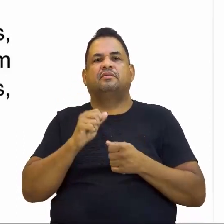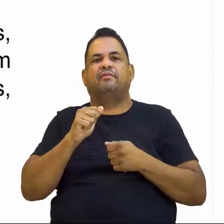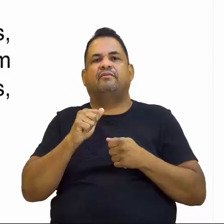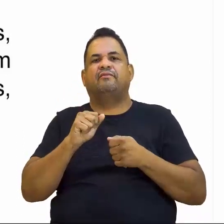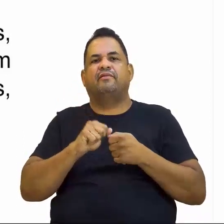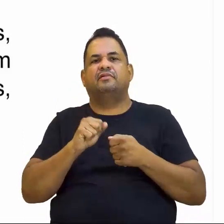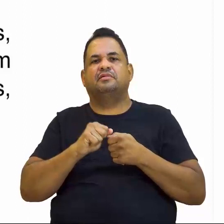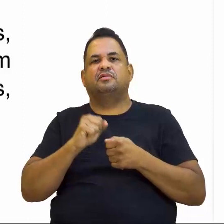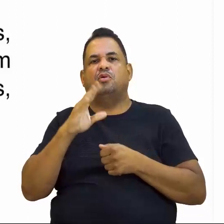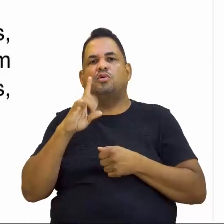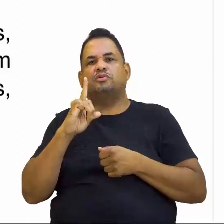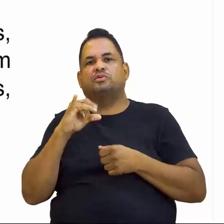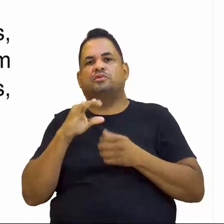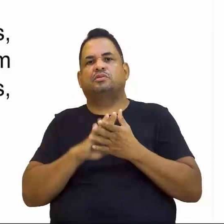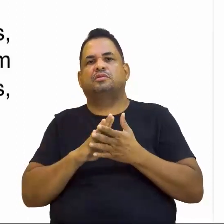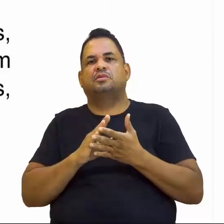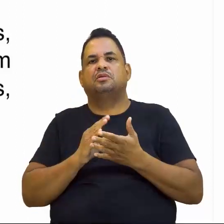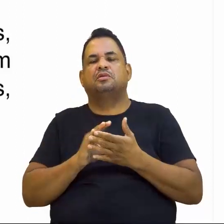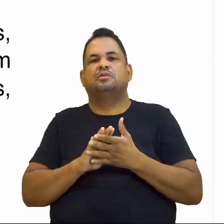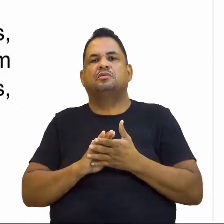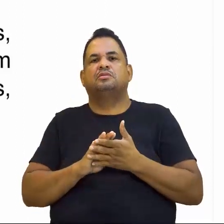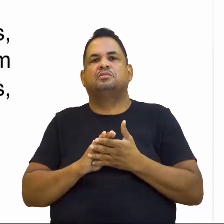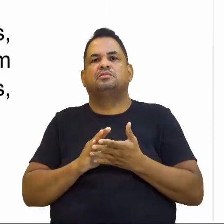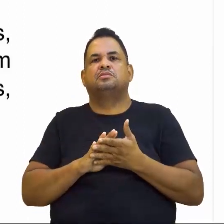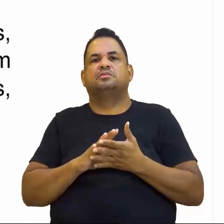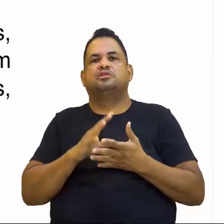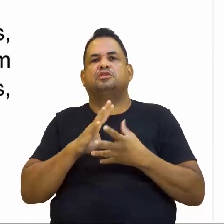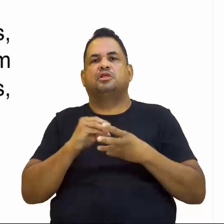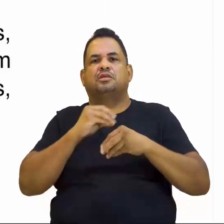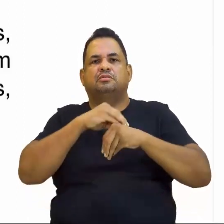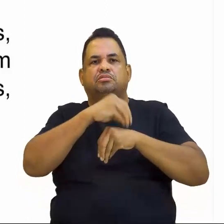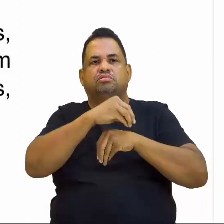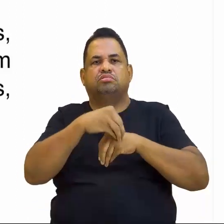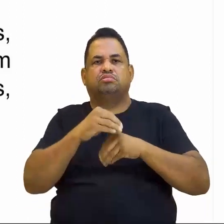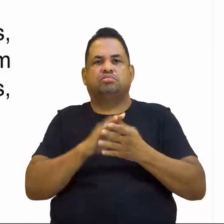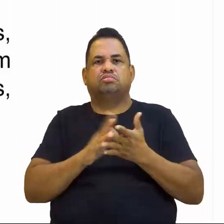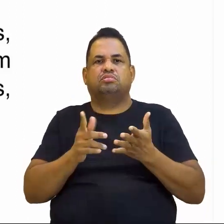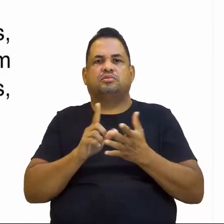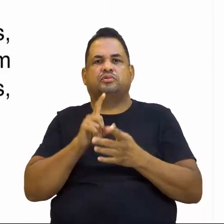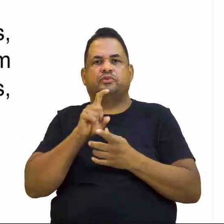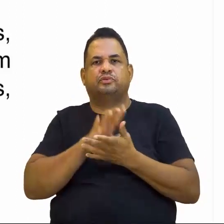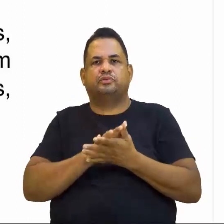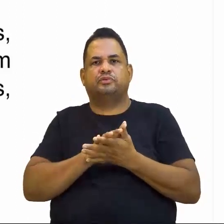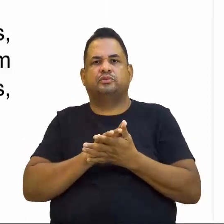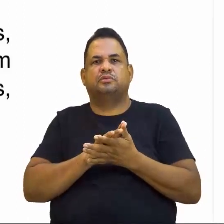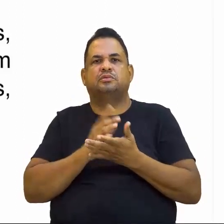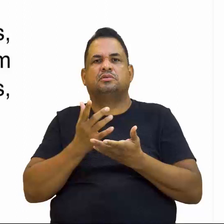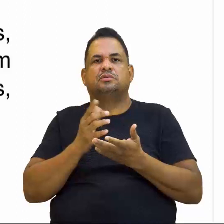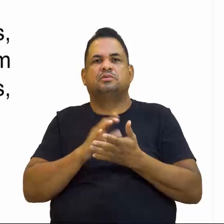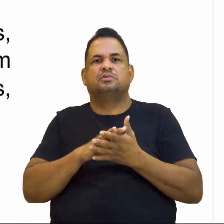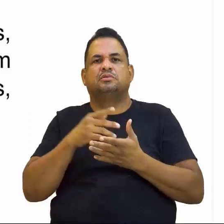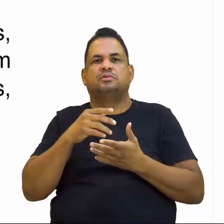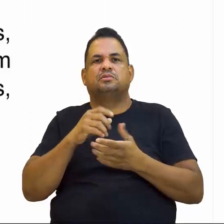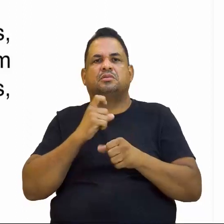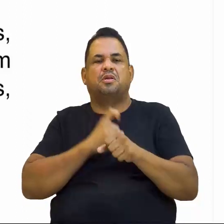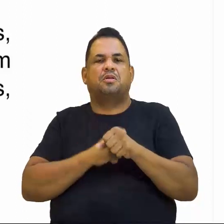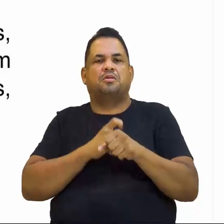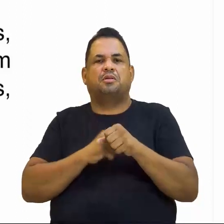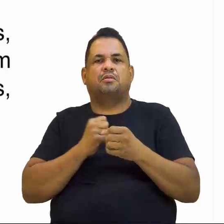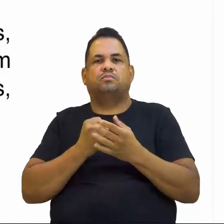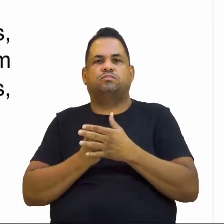de óxido nitroso, como oxidante em propelentes sólidos para